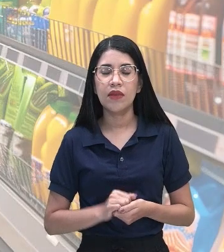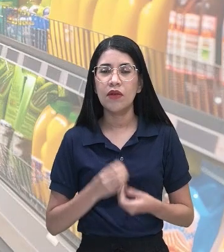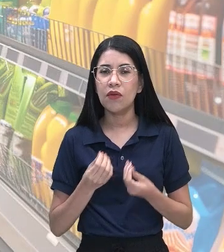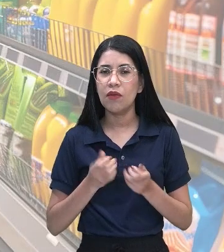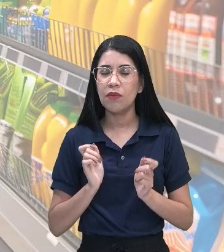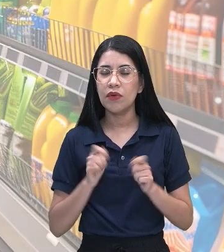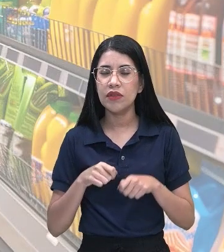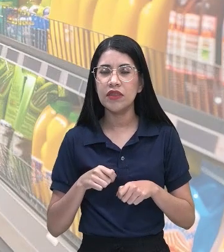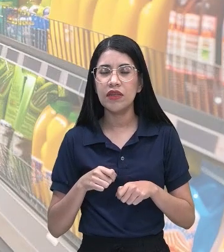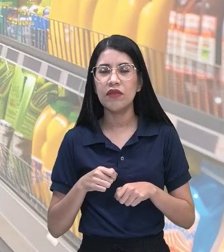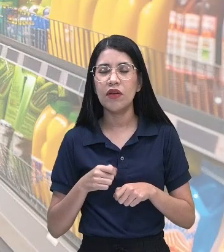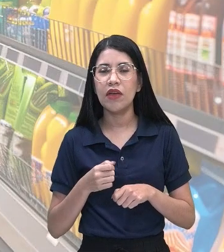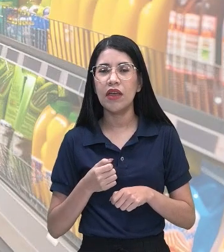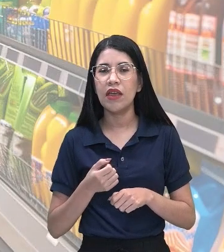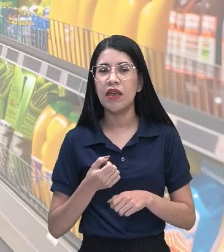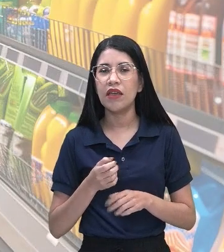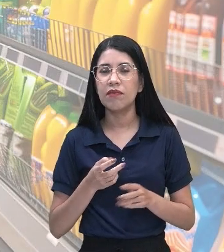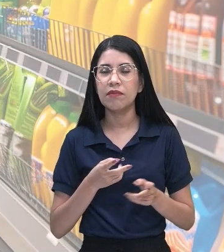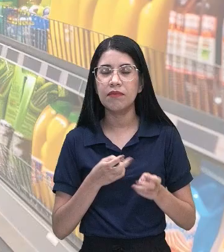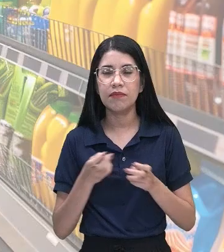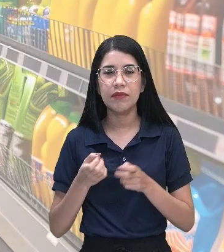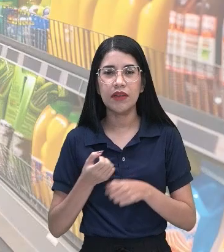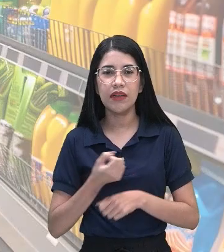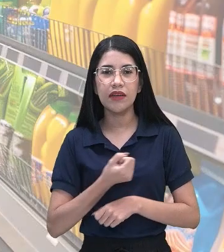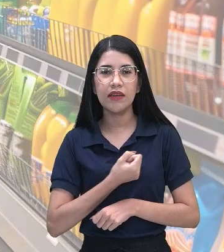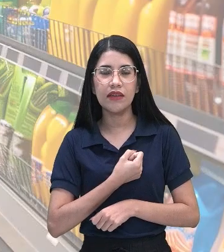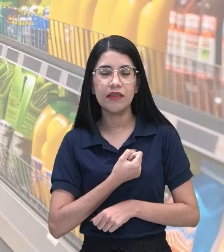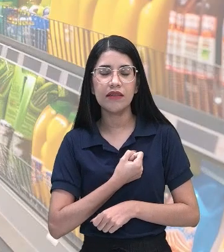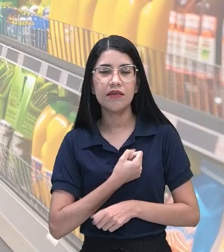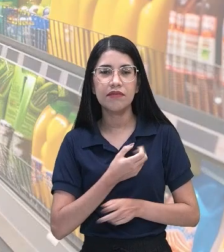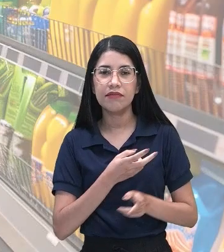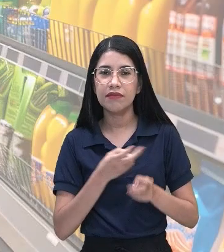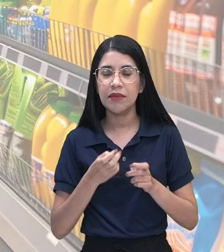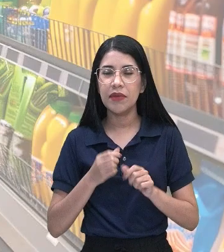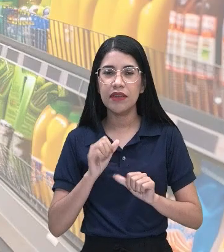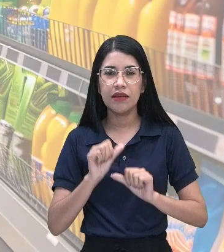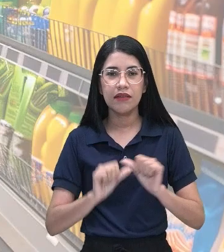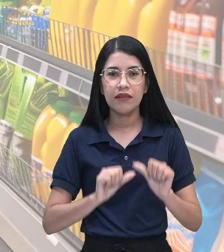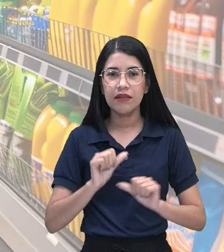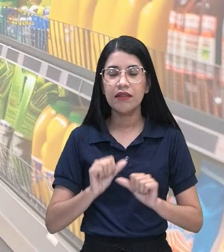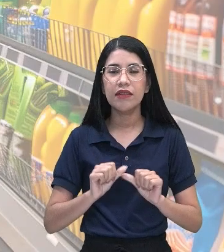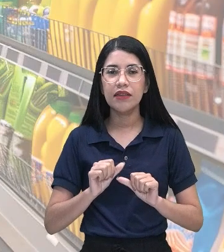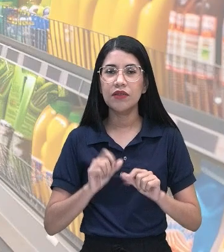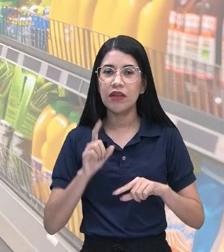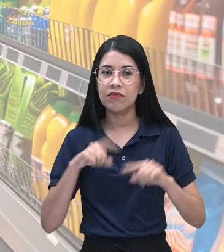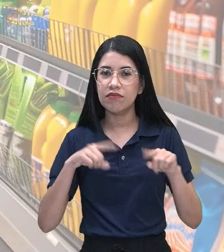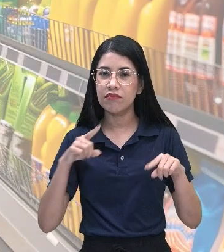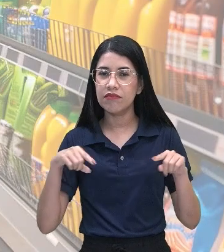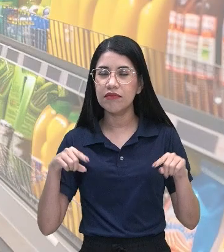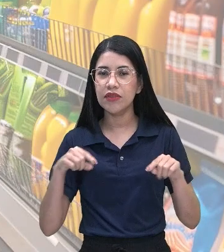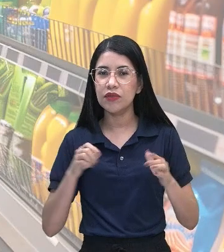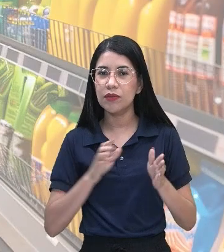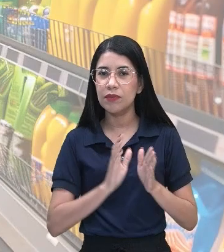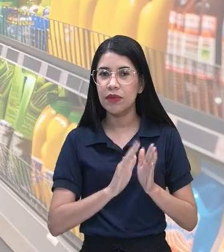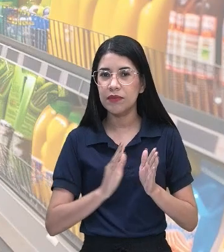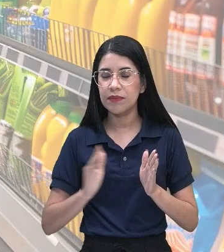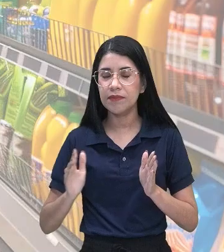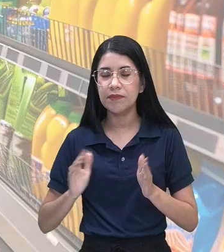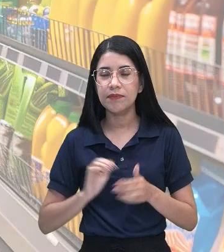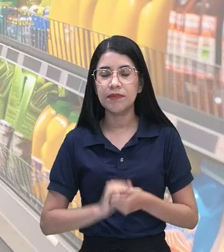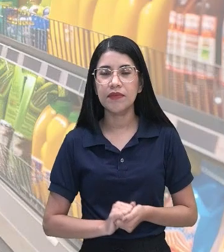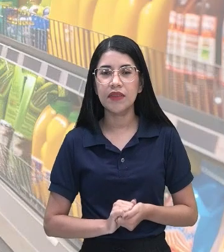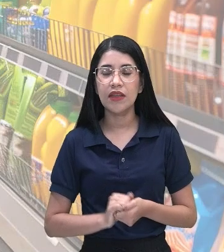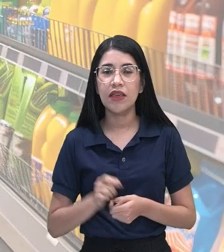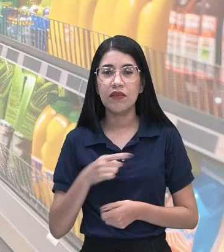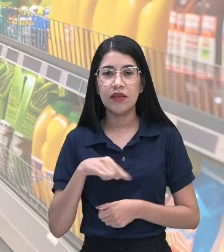Como eles nos ajudam, né? Como os números nos ajudam a perceber essa variação ao longo do tempo. E olha só, vocês vão perceber que